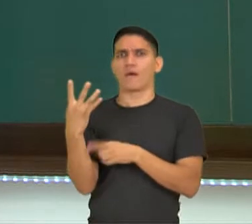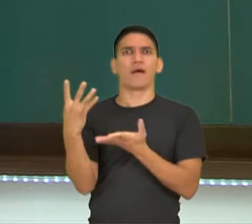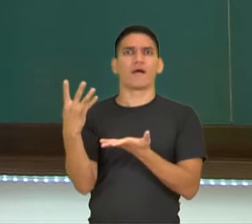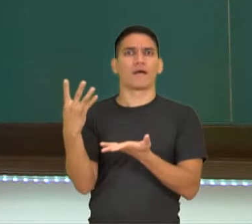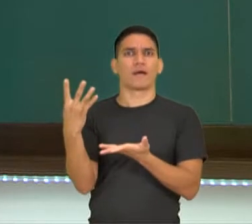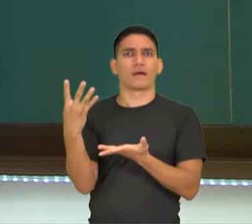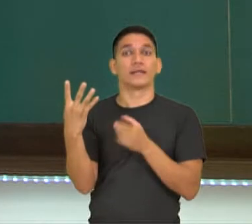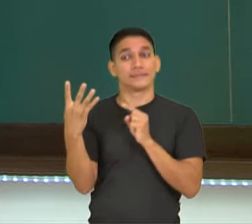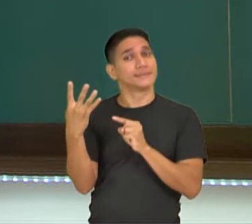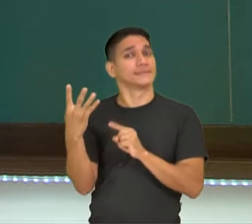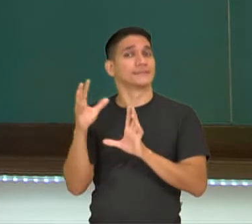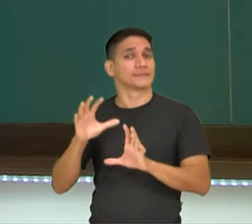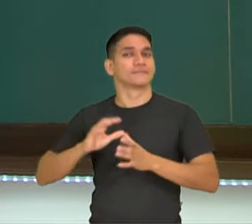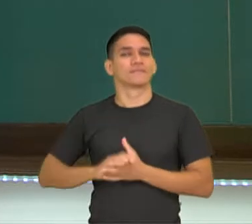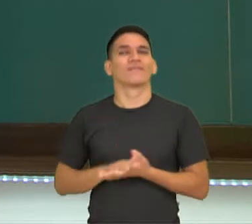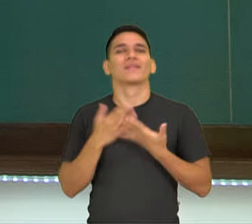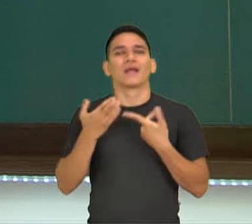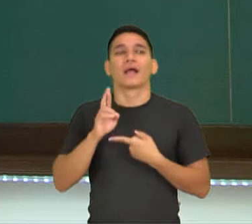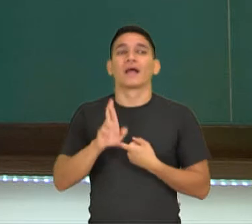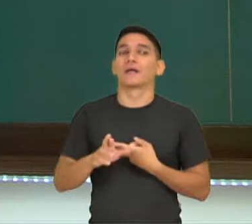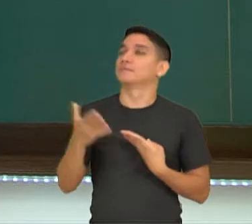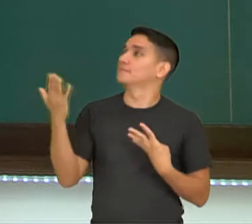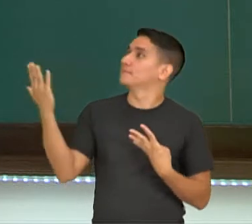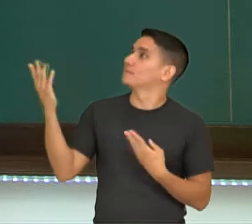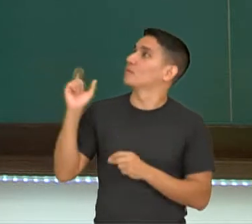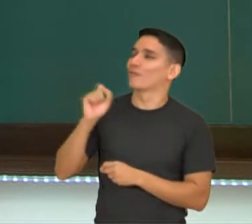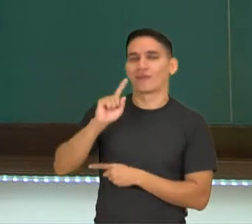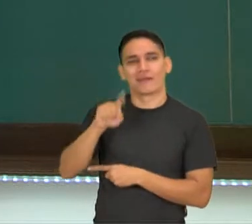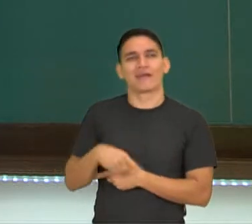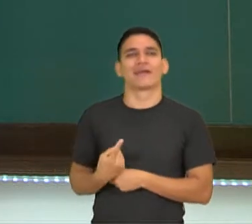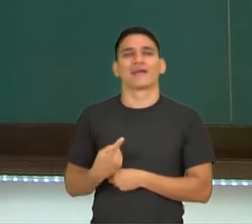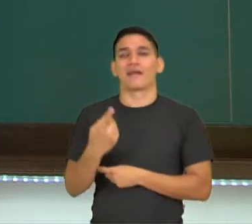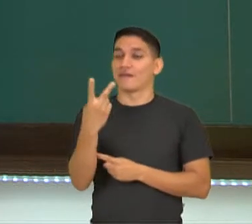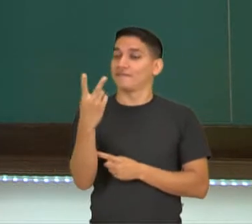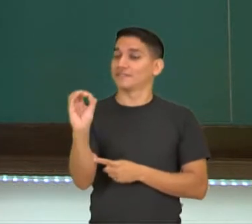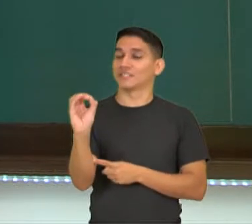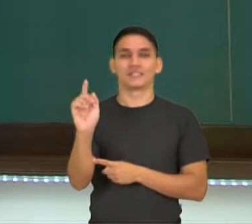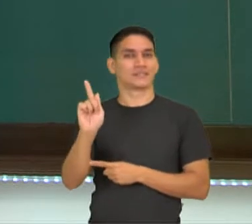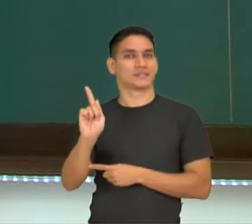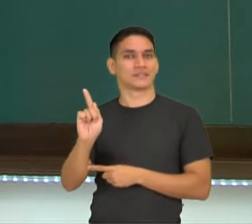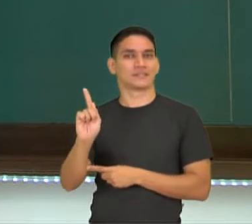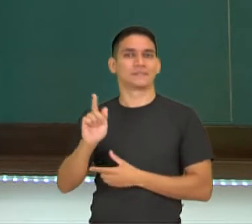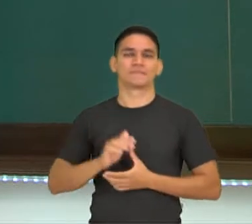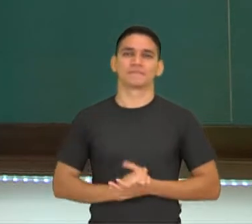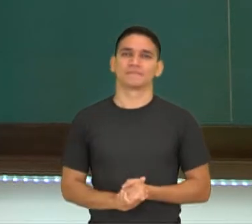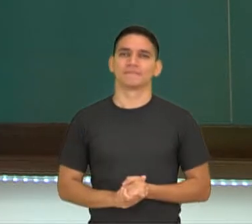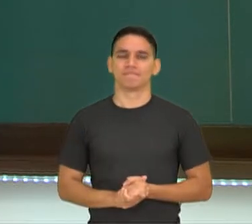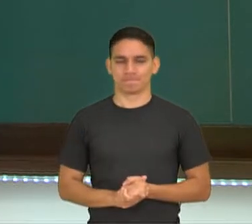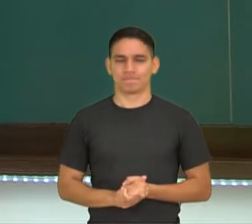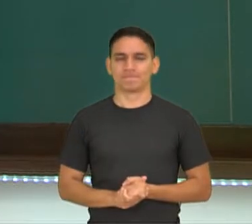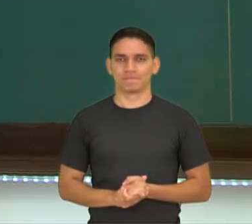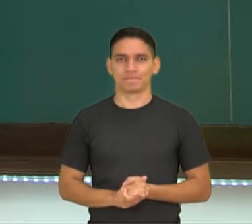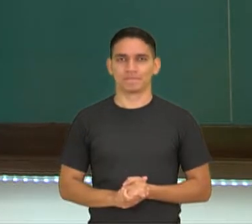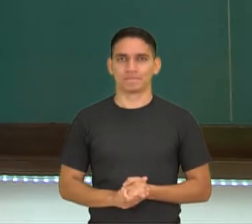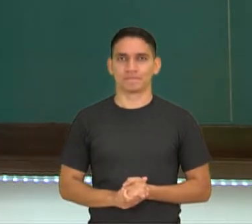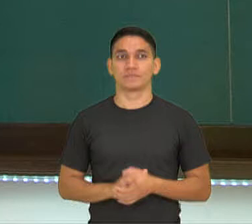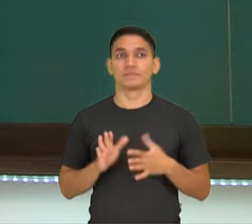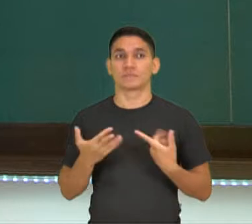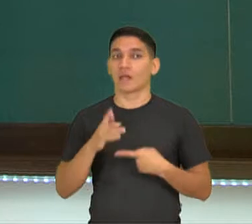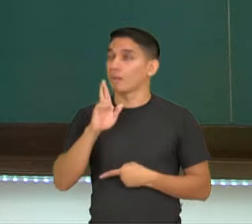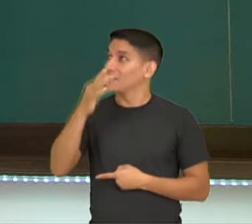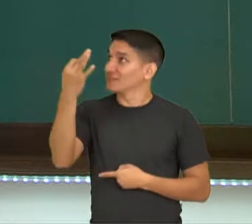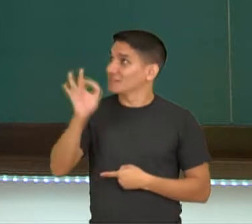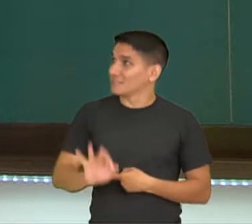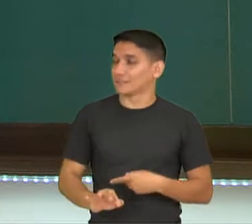0,4. Isto mesmo. E nós teremos quanto? Teremos 20 gramas, ok? Então, a